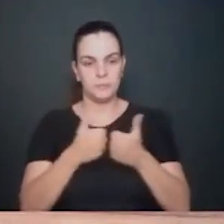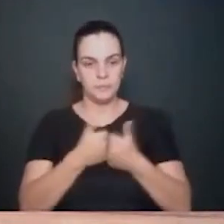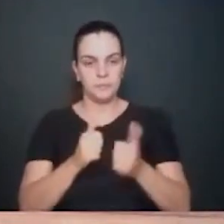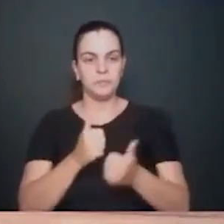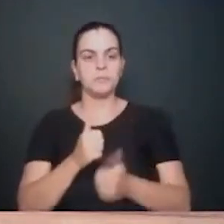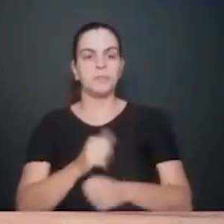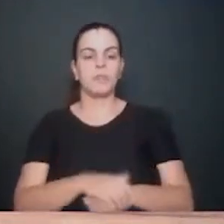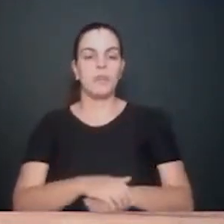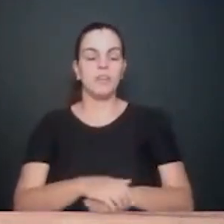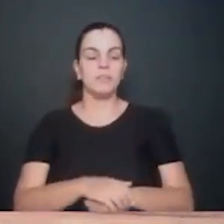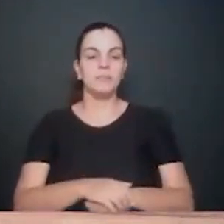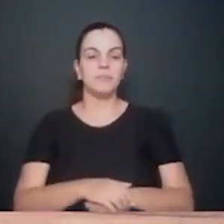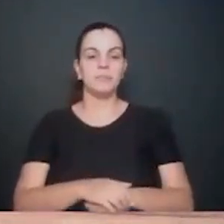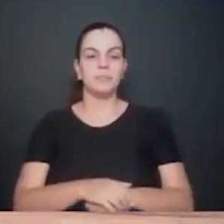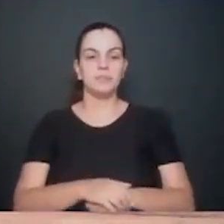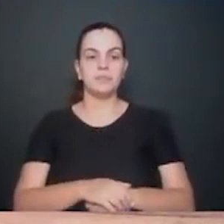está previsto